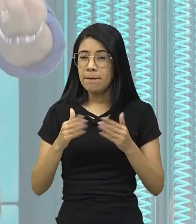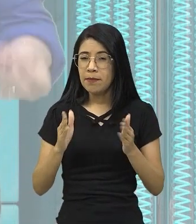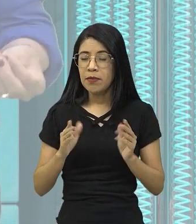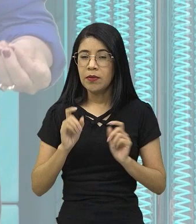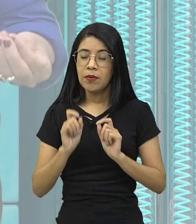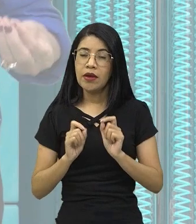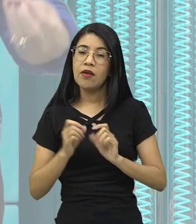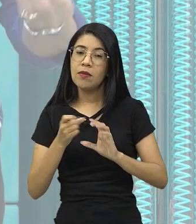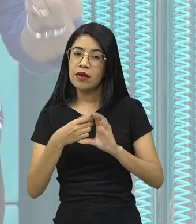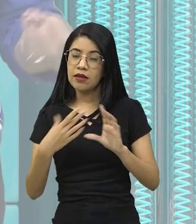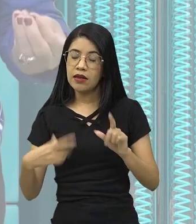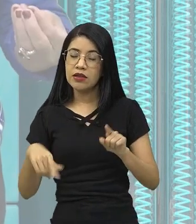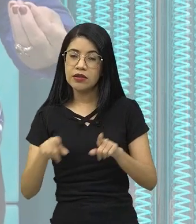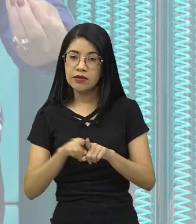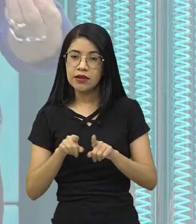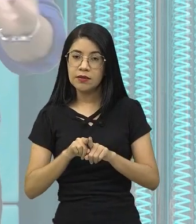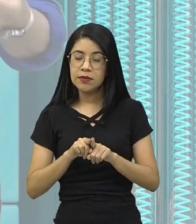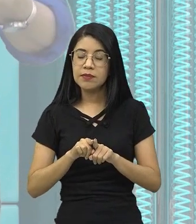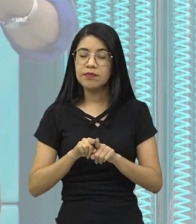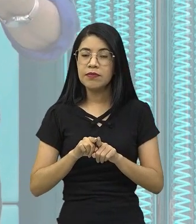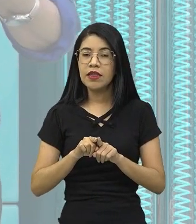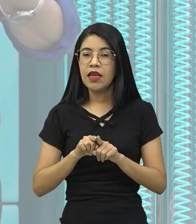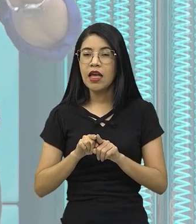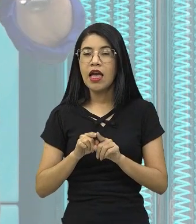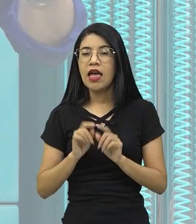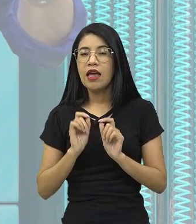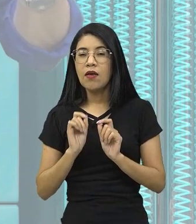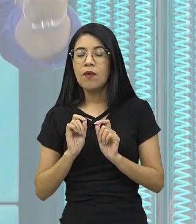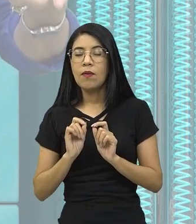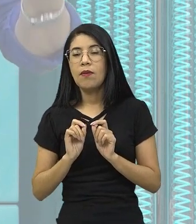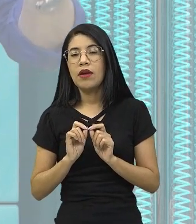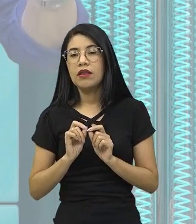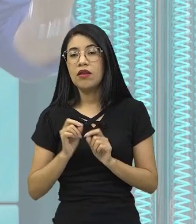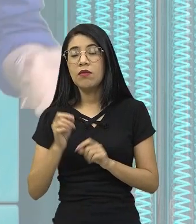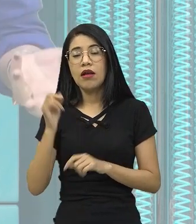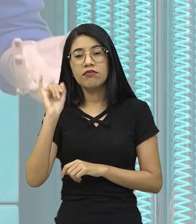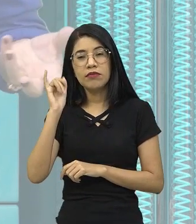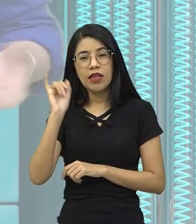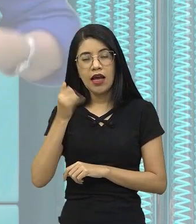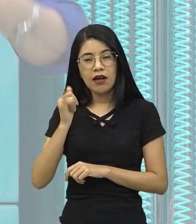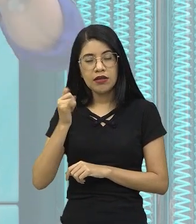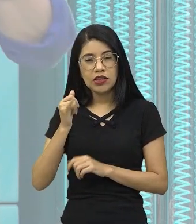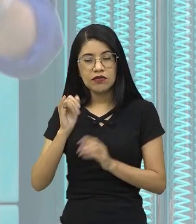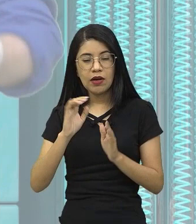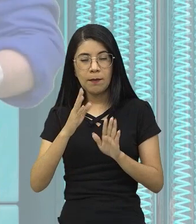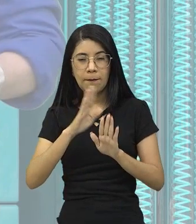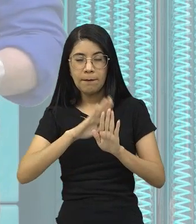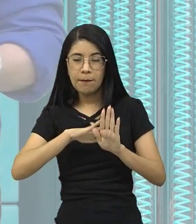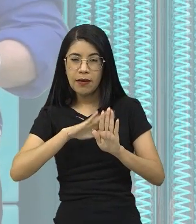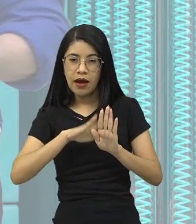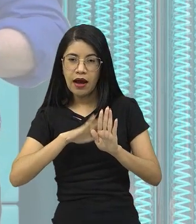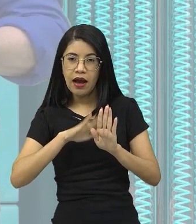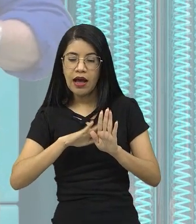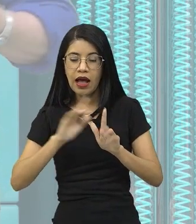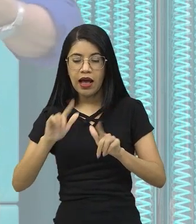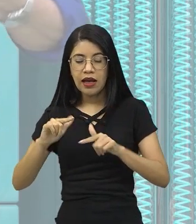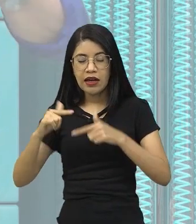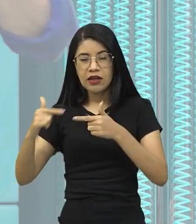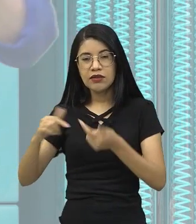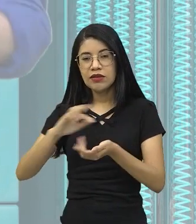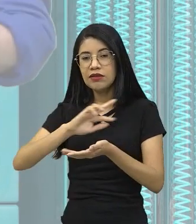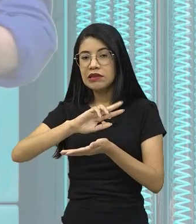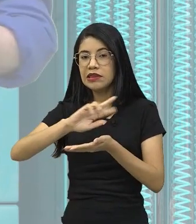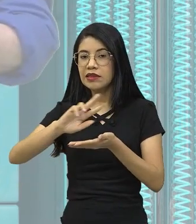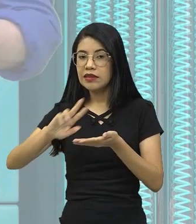do mini-conto, que ele tem uma narrativa inteira, subentendida e ações, não é? Que